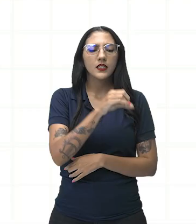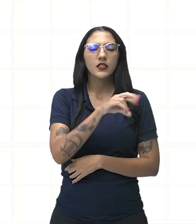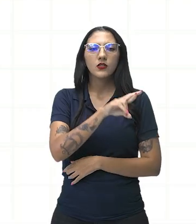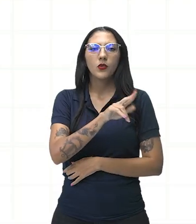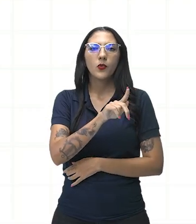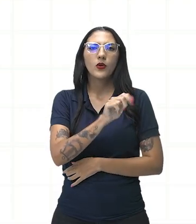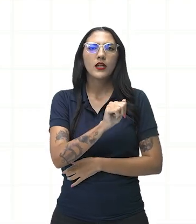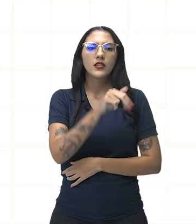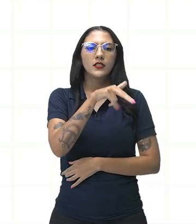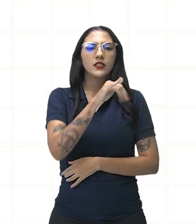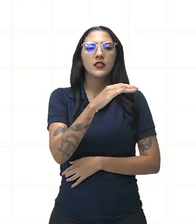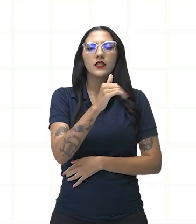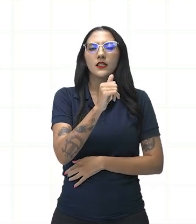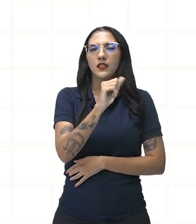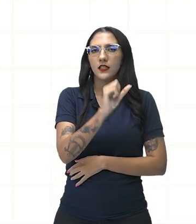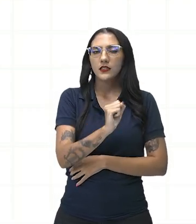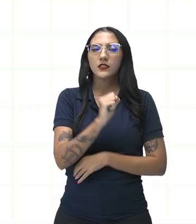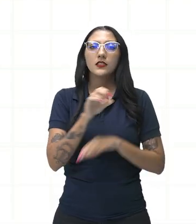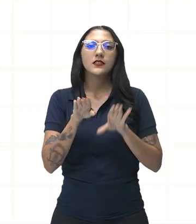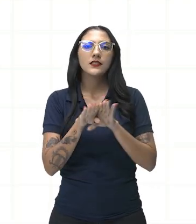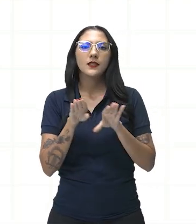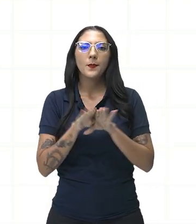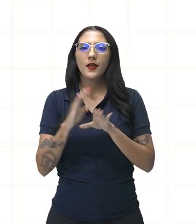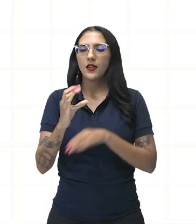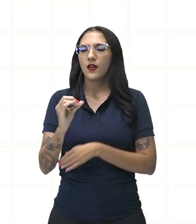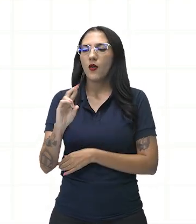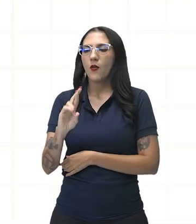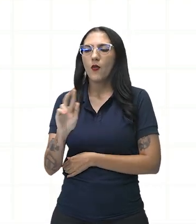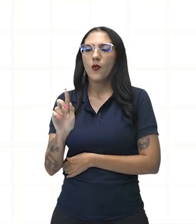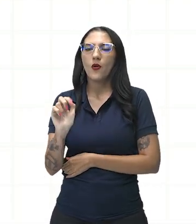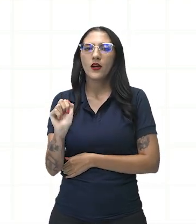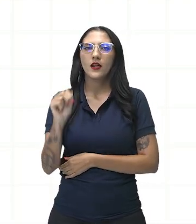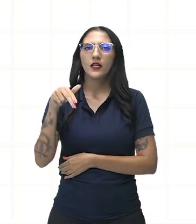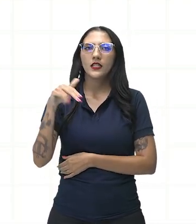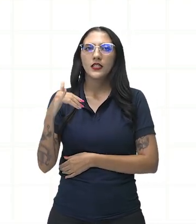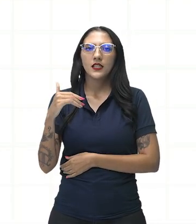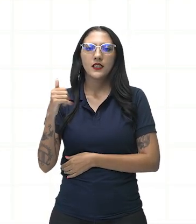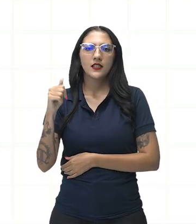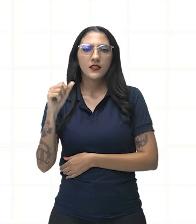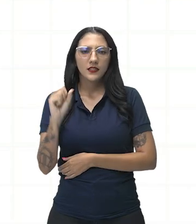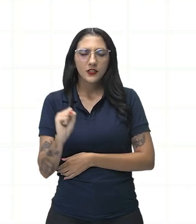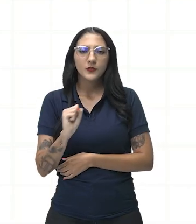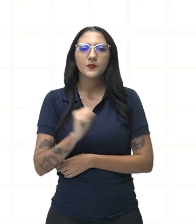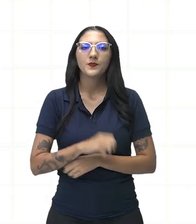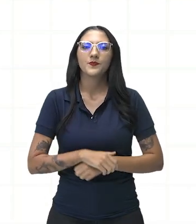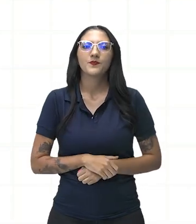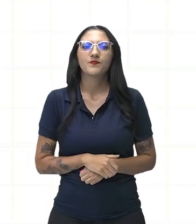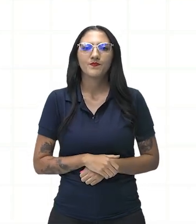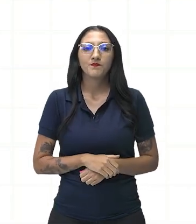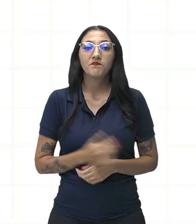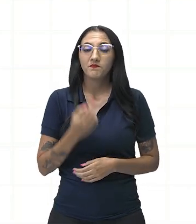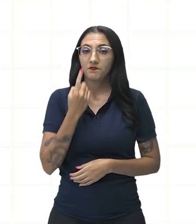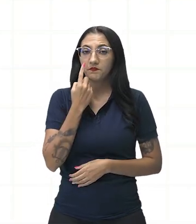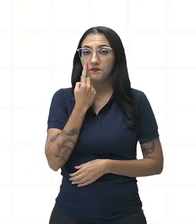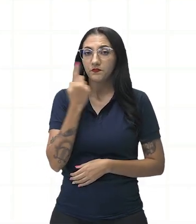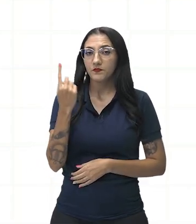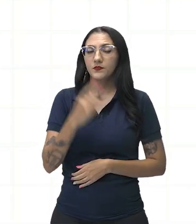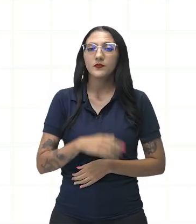e orgânicas. Vou colocar aqui para vocês. Então, as funções químicas, elas vão se dividir